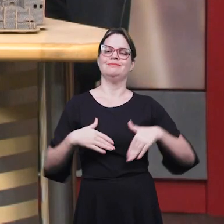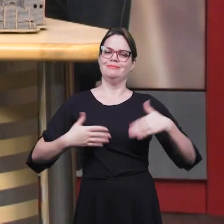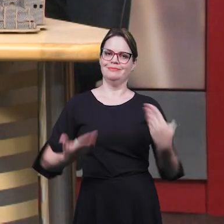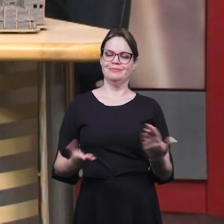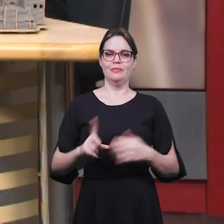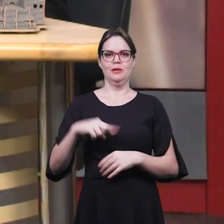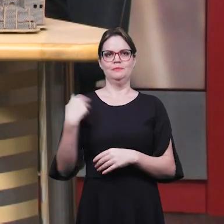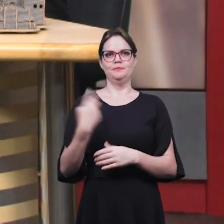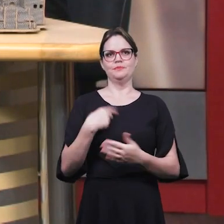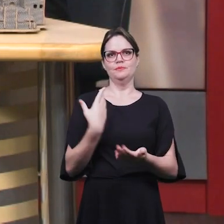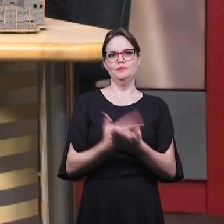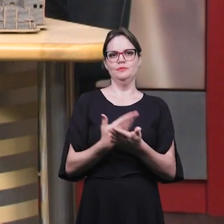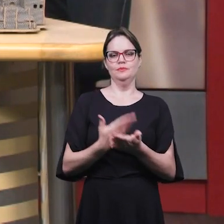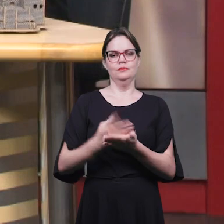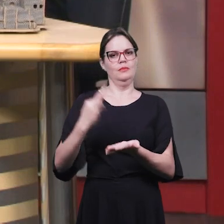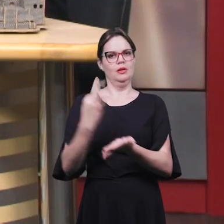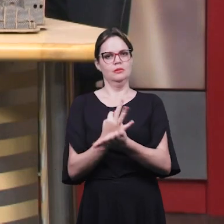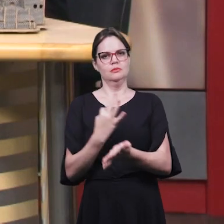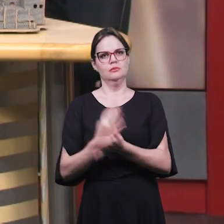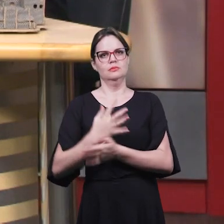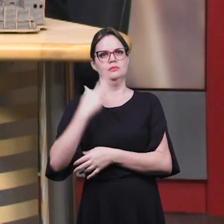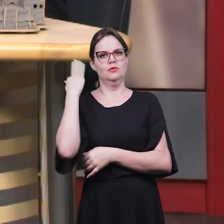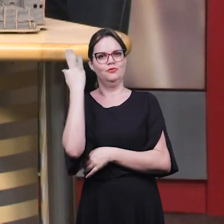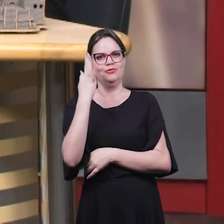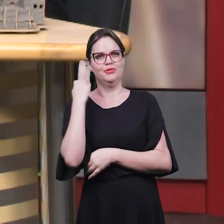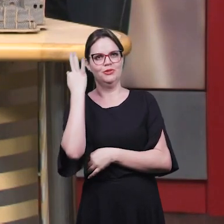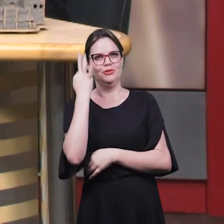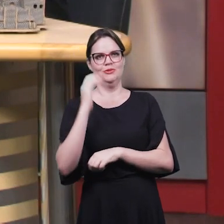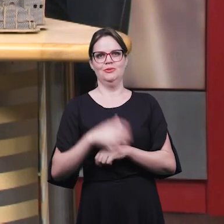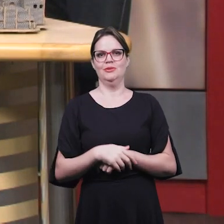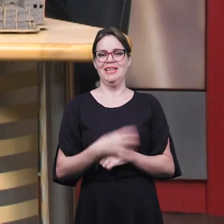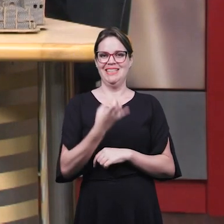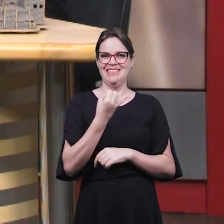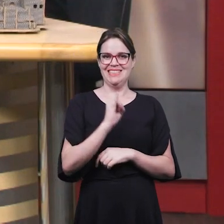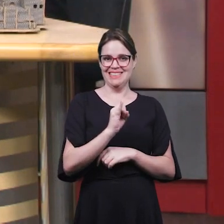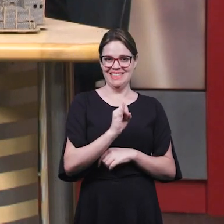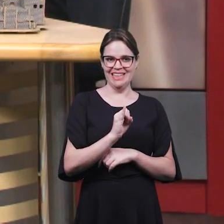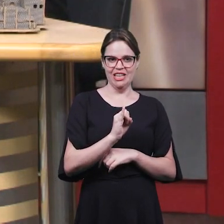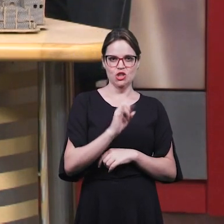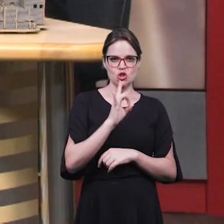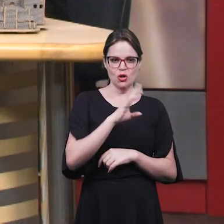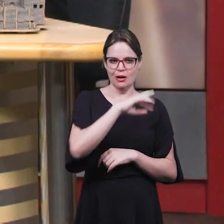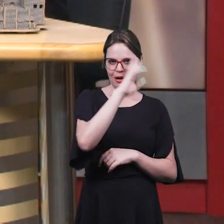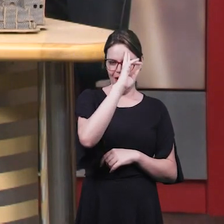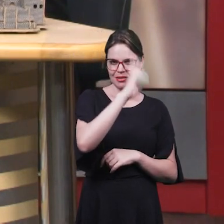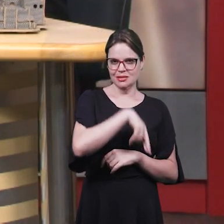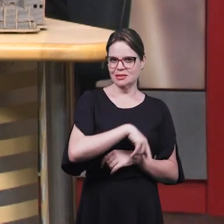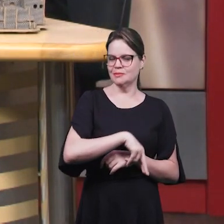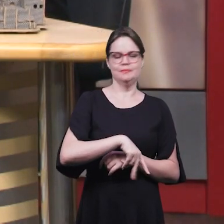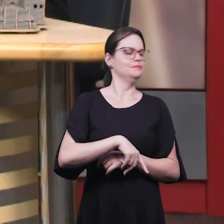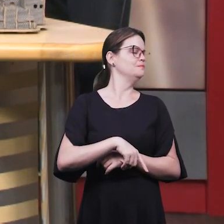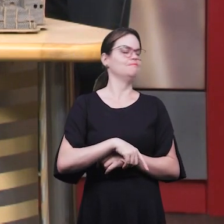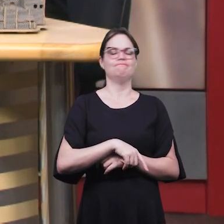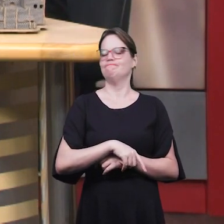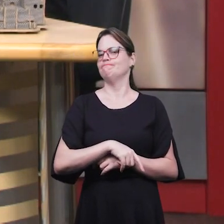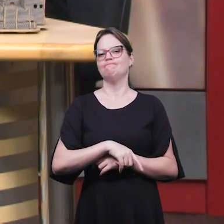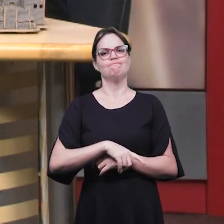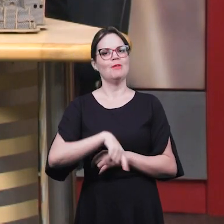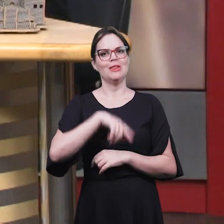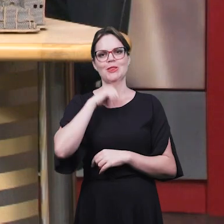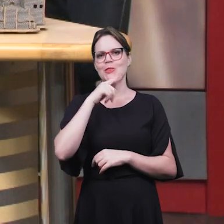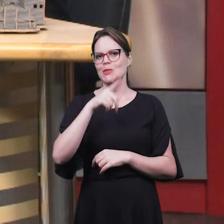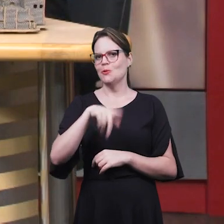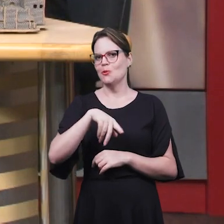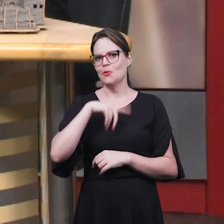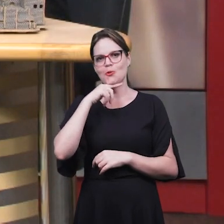nós que estudamos teologia, fizemos filosofia, esse negócio tudo, se for ver a teologia, não explica essas coisas, não tem explicação para isso. Se você não for